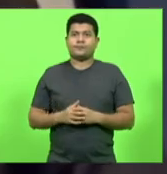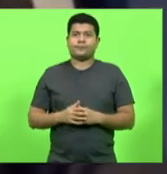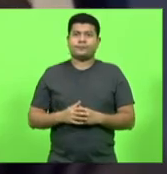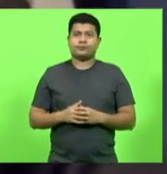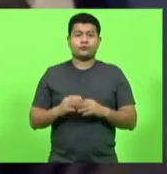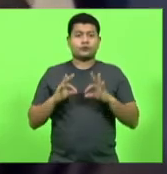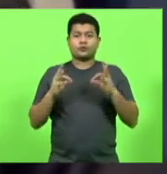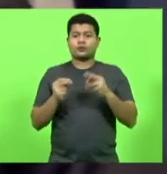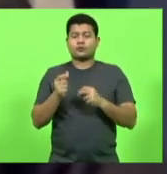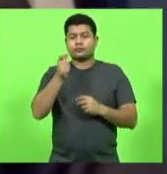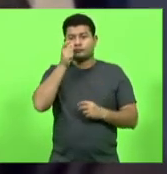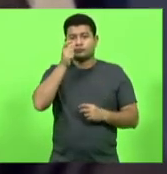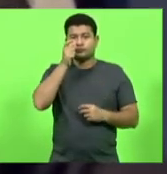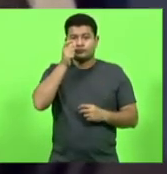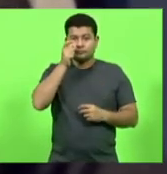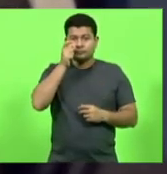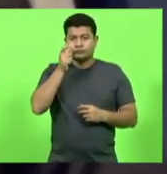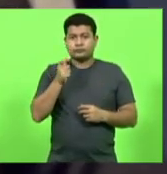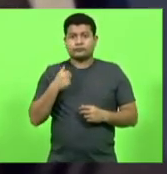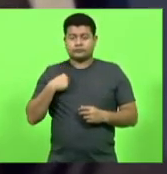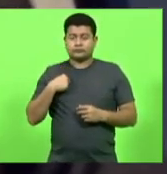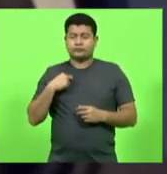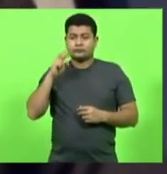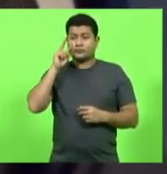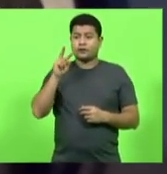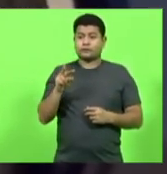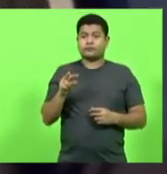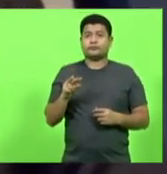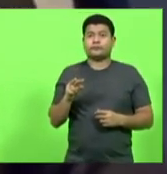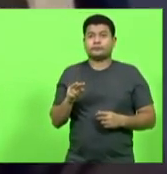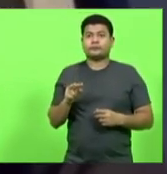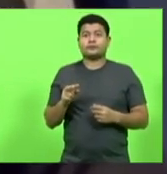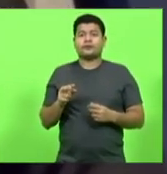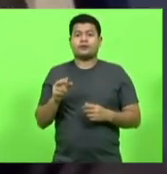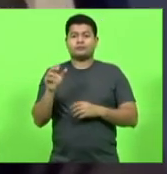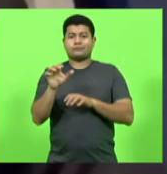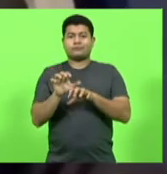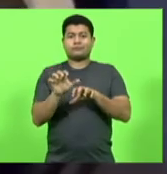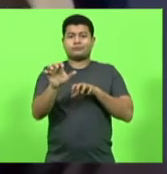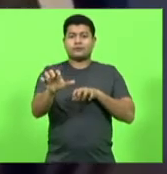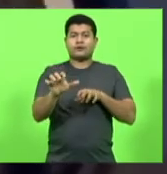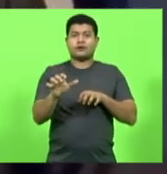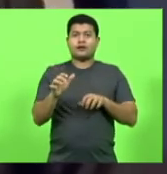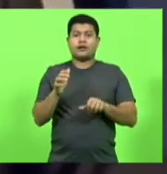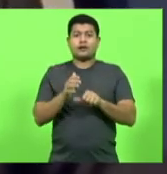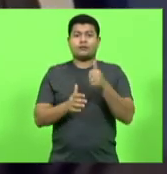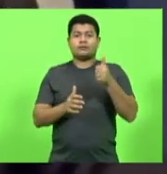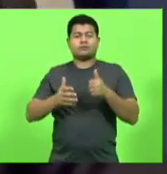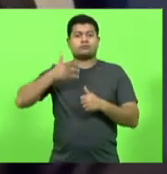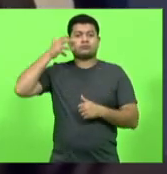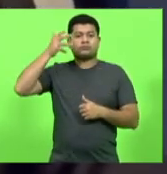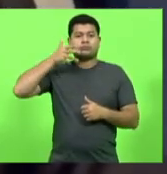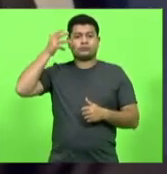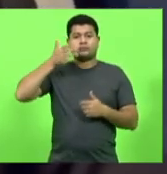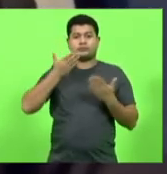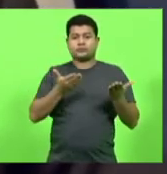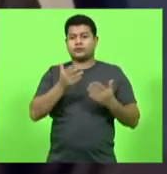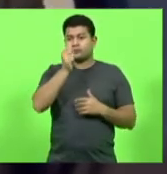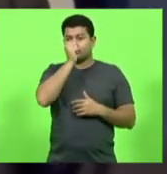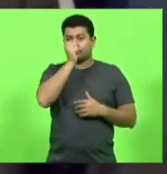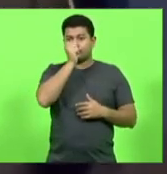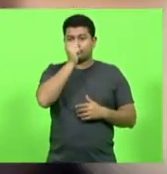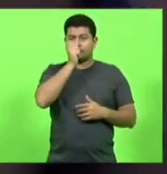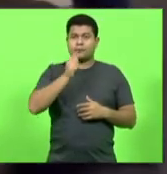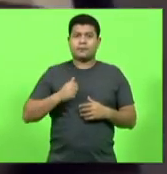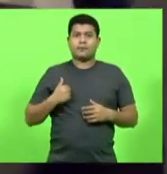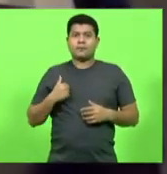estão nos acompanhando, eu estou acompanhando aqui hoje de forma remota, desde a primeira fala, a fala do deputado João Amin. Eu